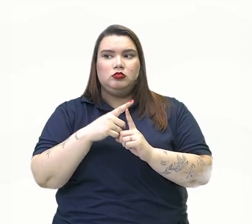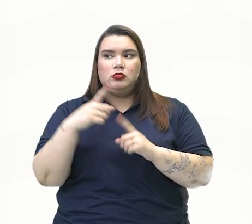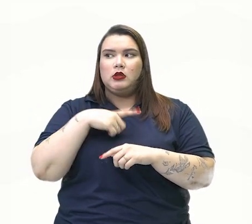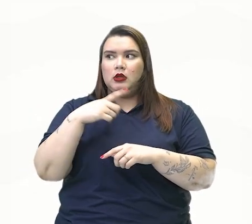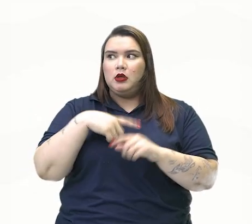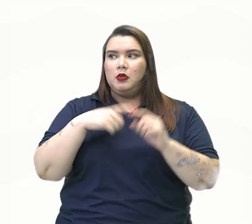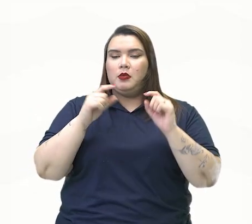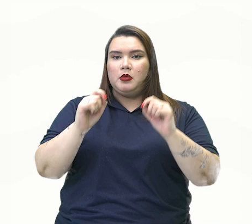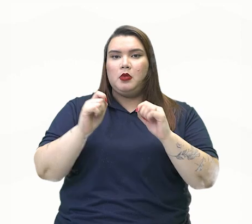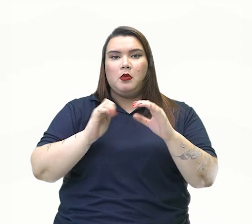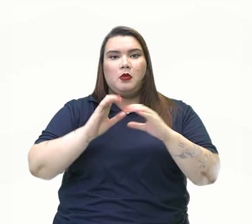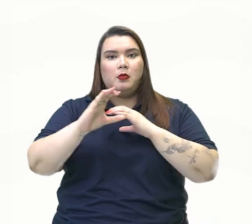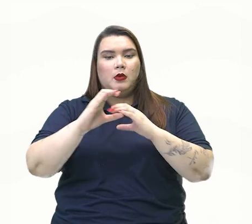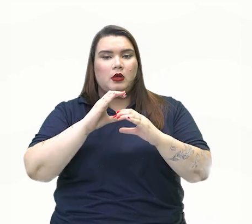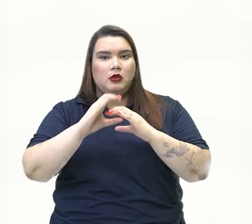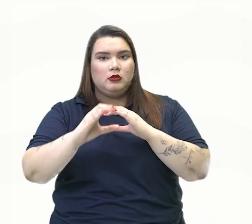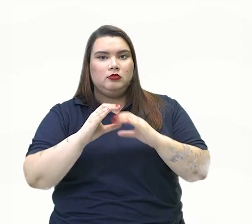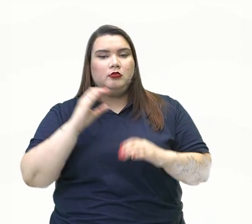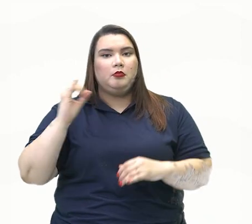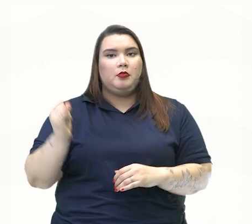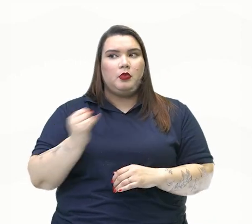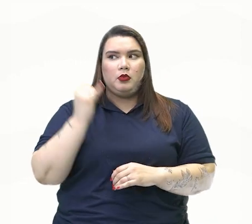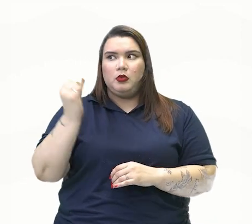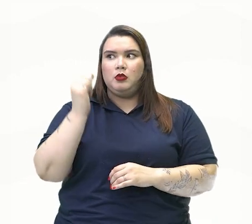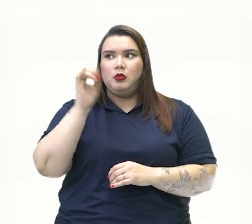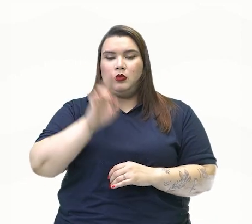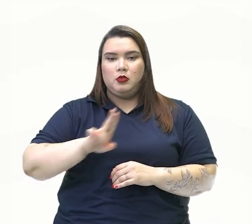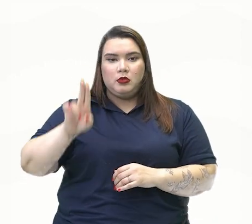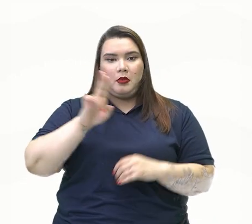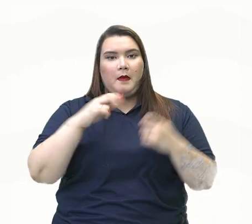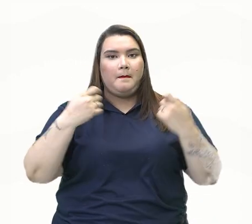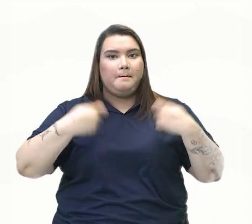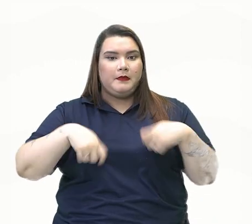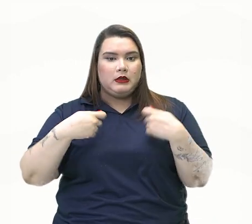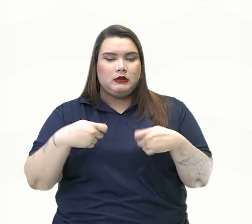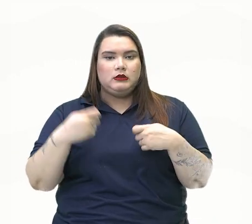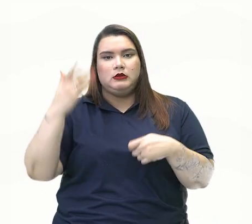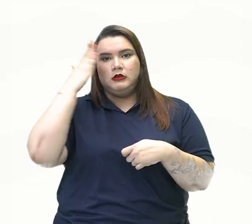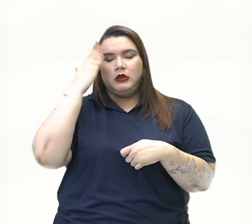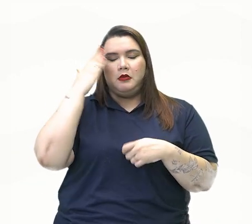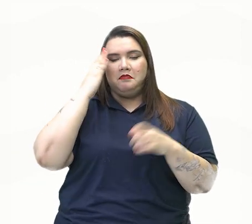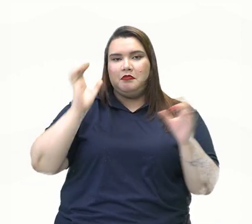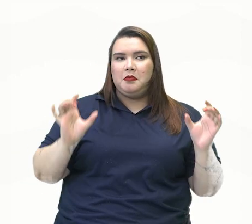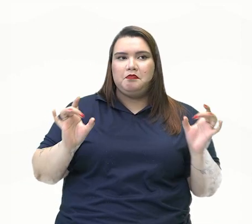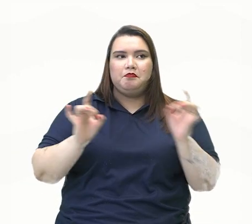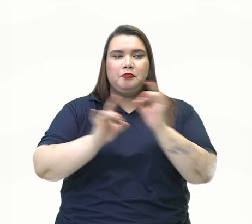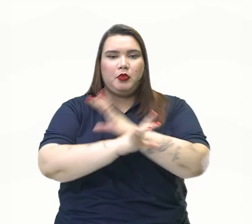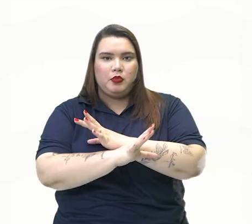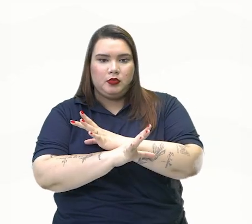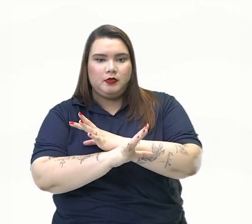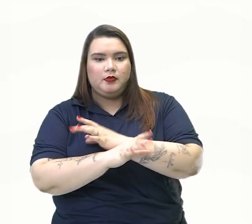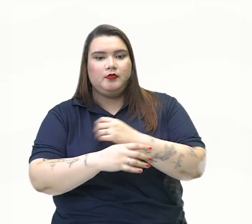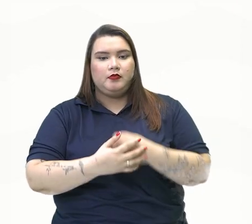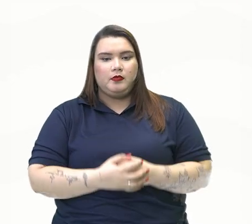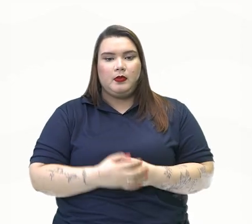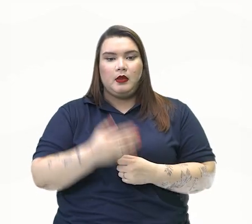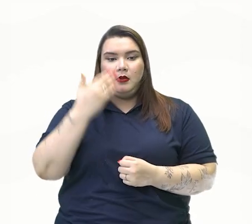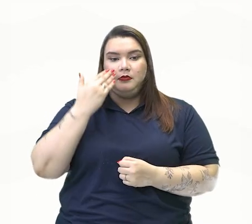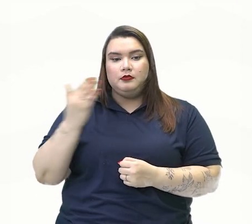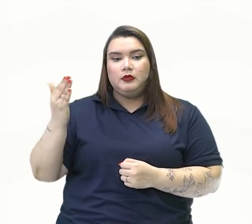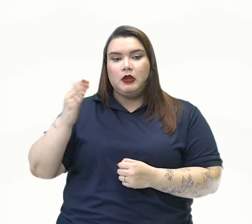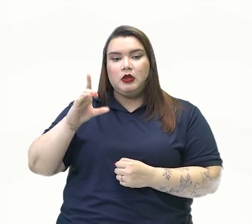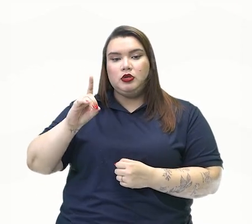fala, né, de comunicação que é bastante utilizado e a gente precisa dominar isso, né? Então, discurso direto, or